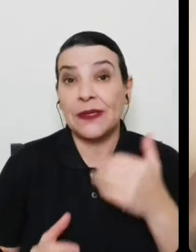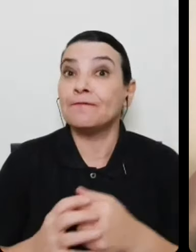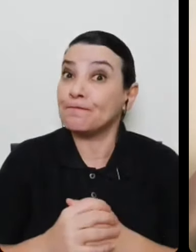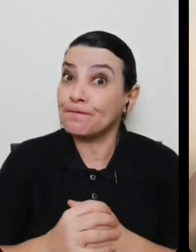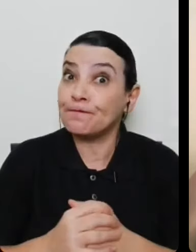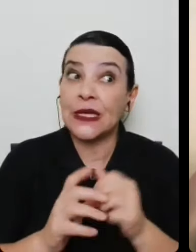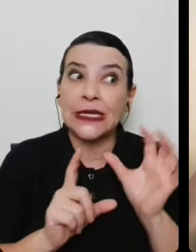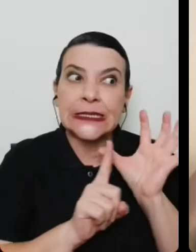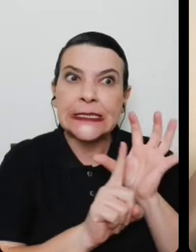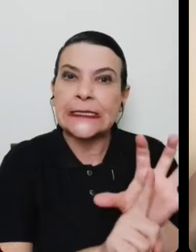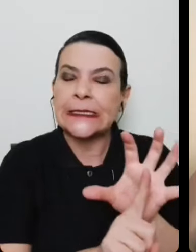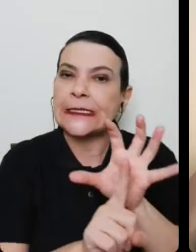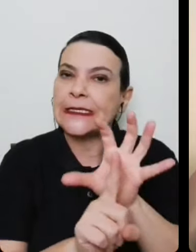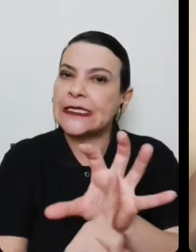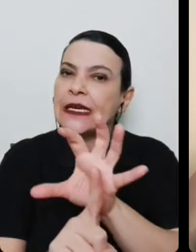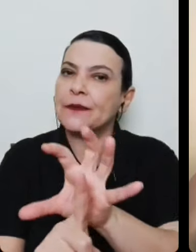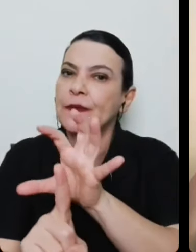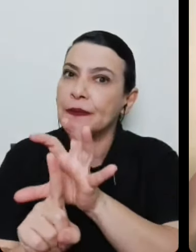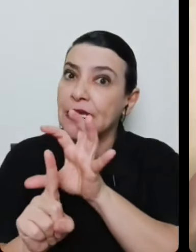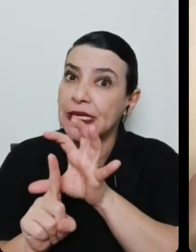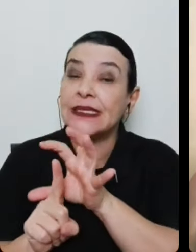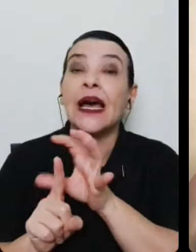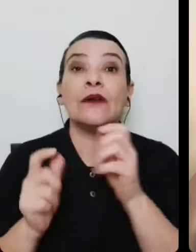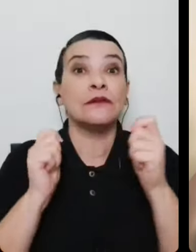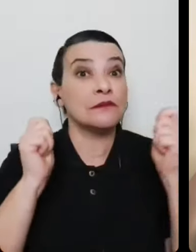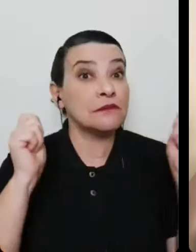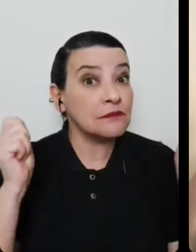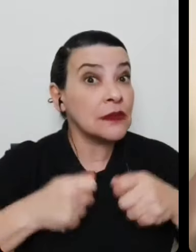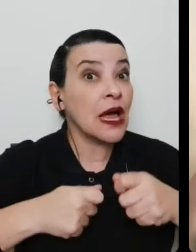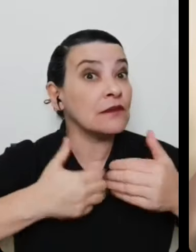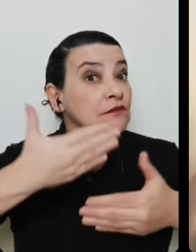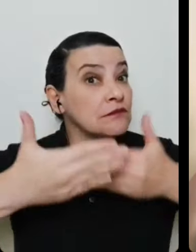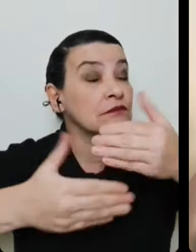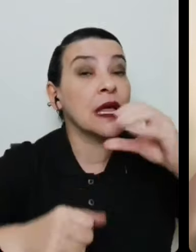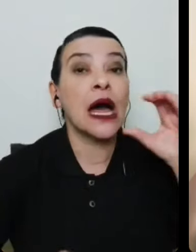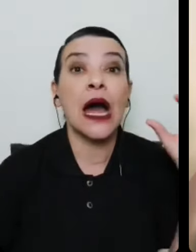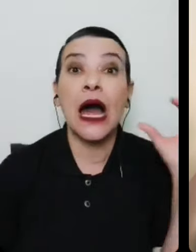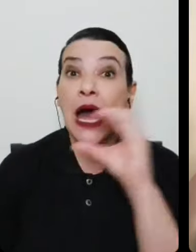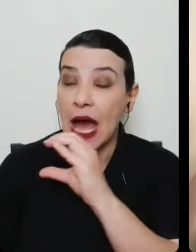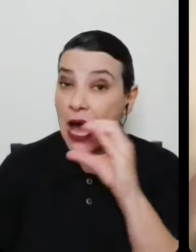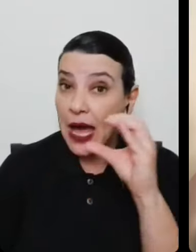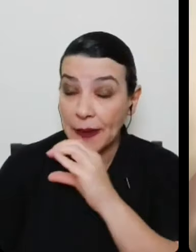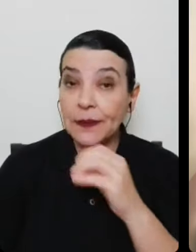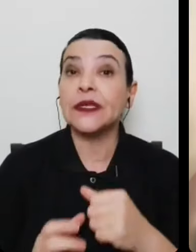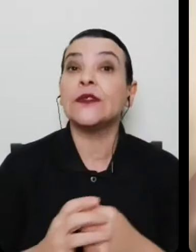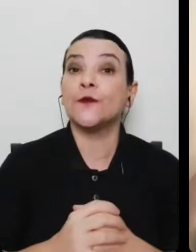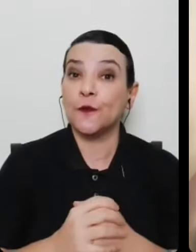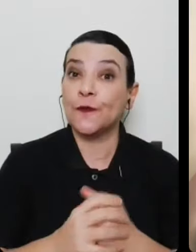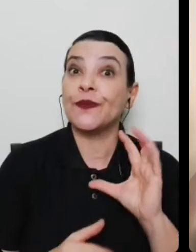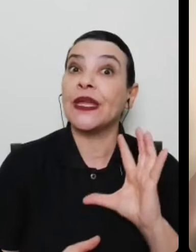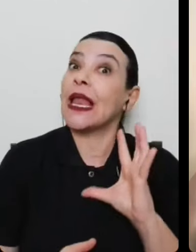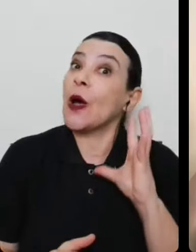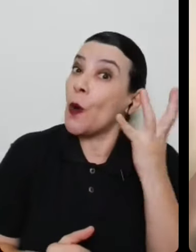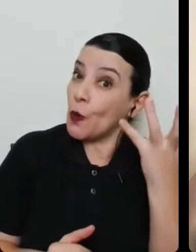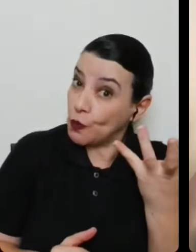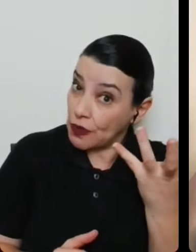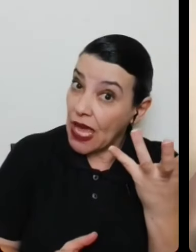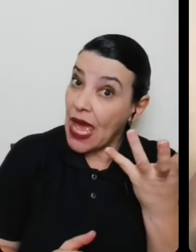ela faz isso andar mais rápido. Quer dizer, essa pressão, ela acontece por